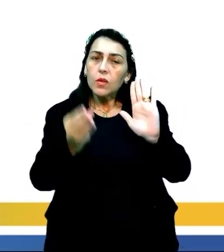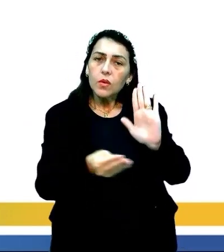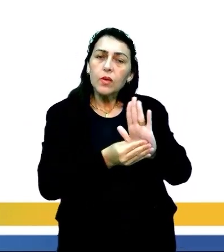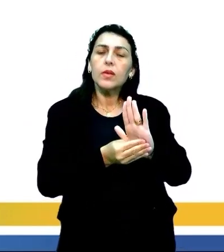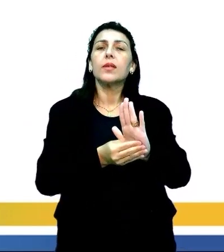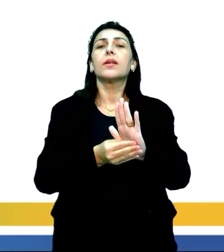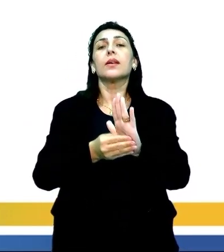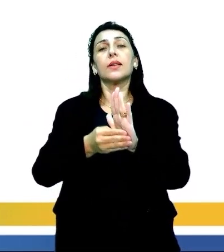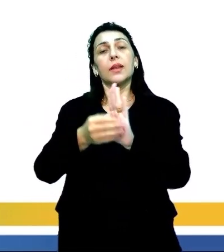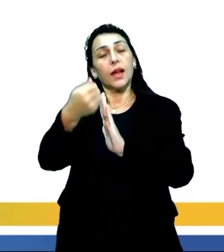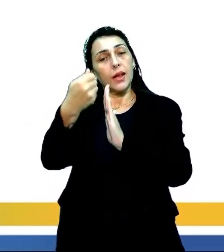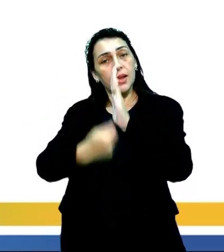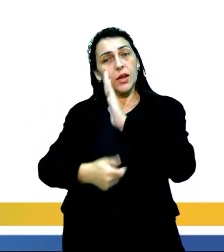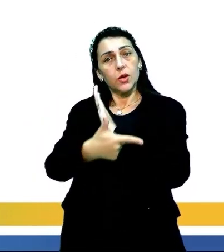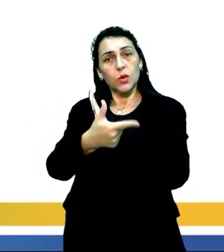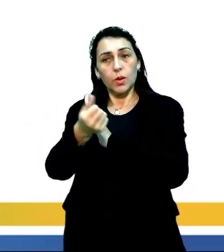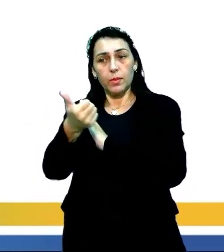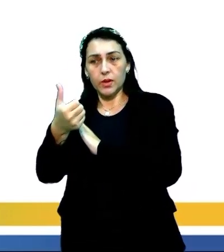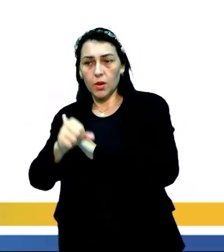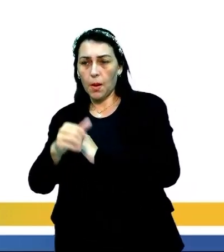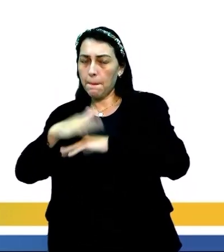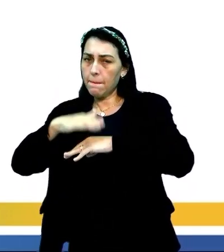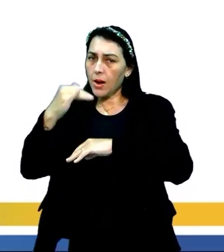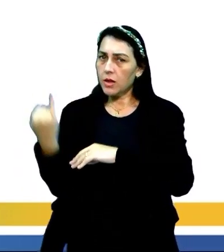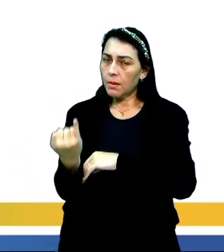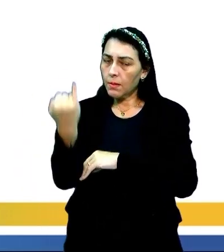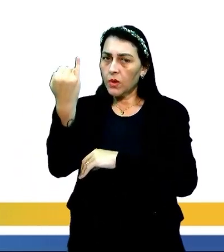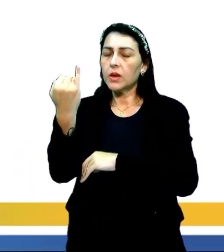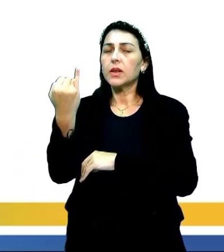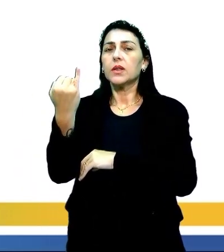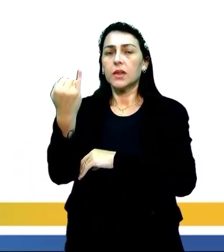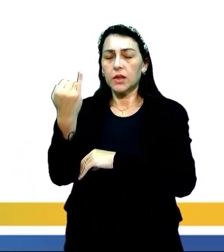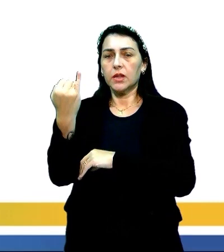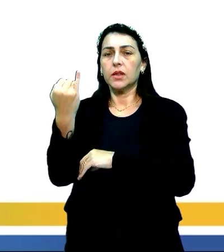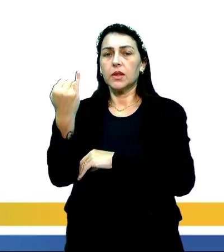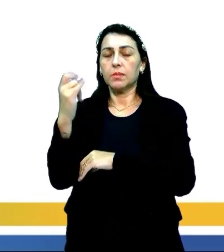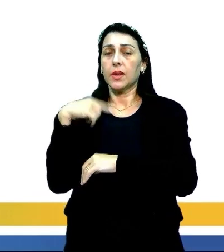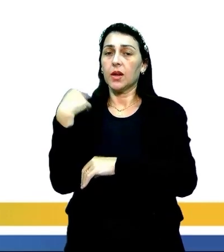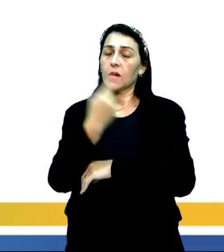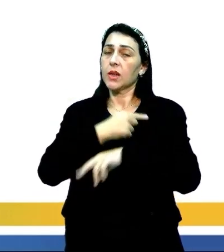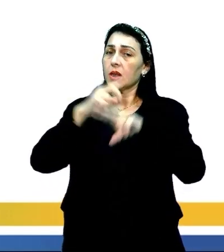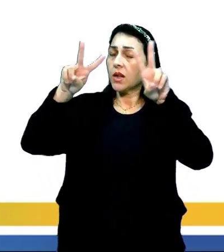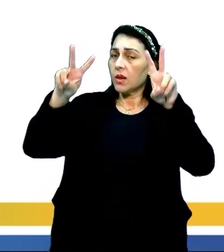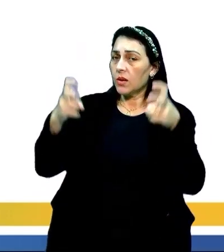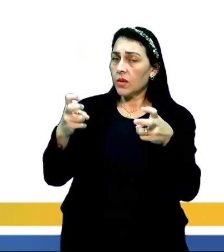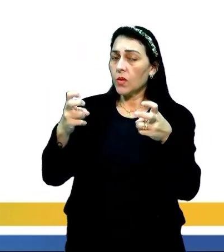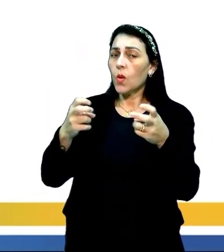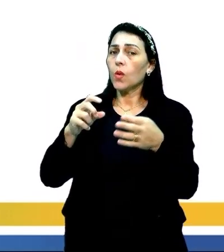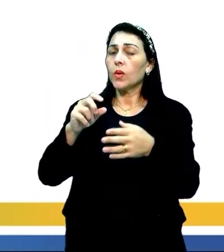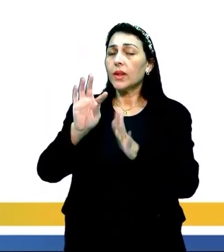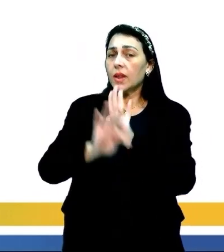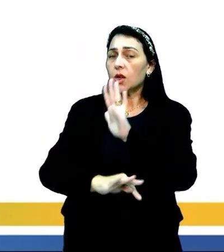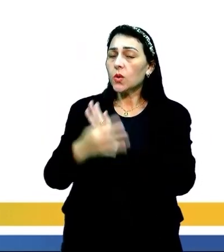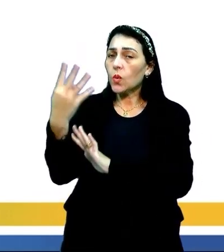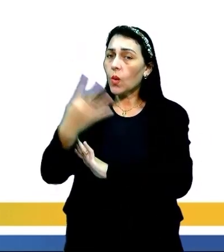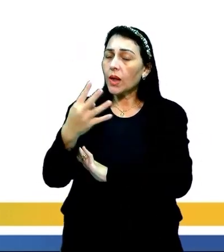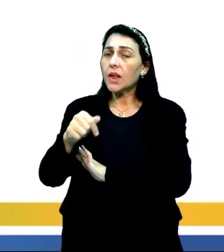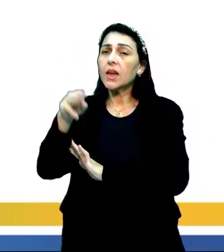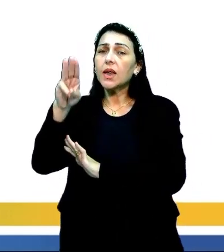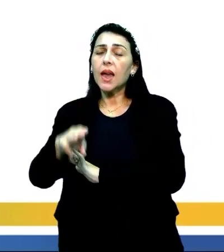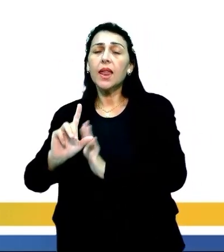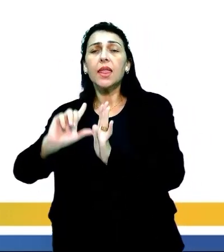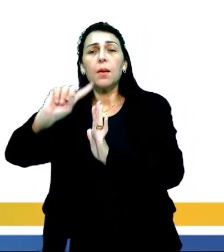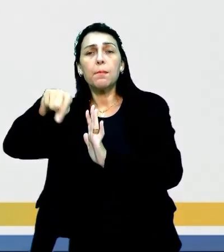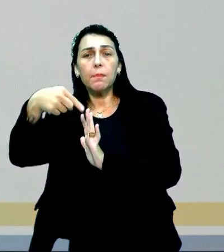colocados na redação de 2019, o mais importante, assim, que está mais voltado para a nossa temática, seria o texto 4. Então, quem